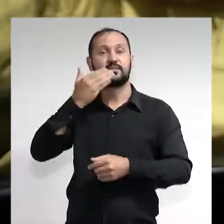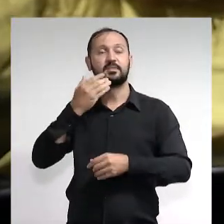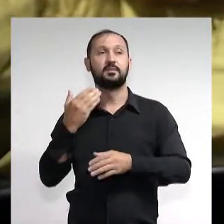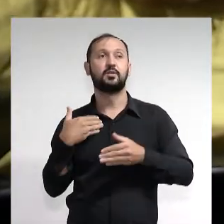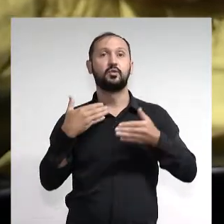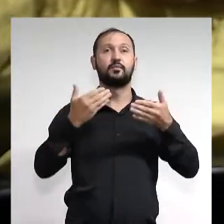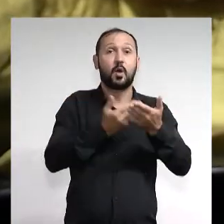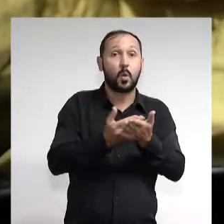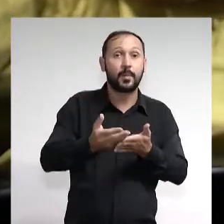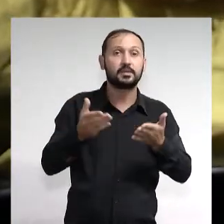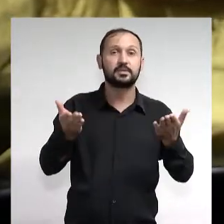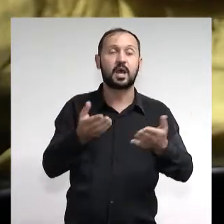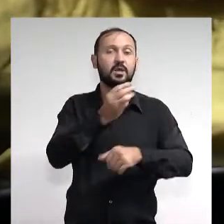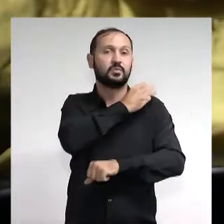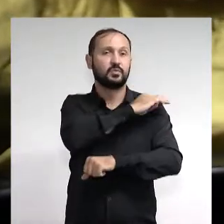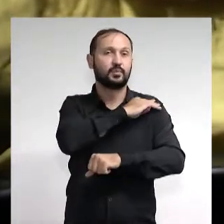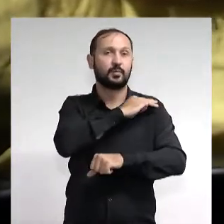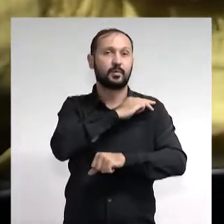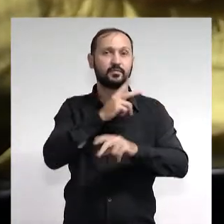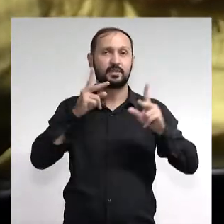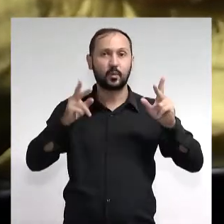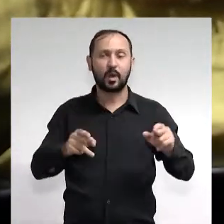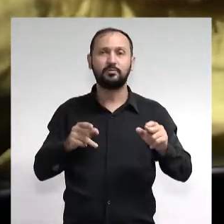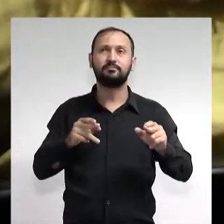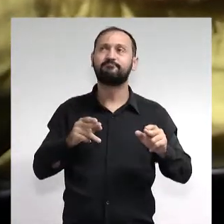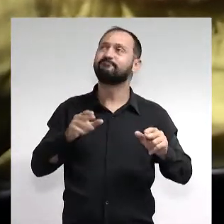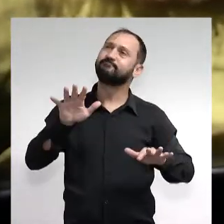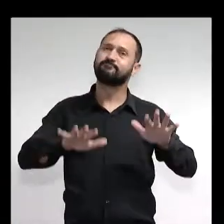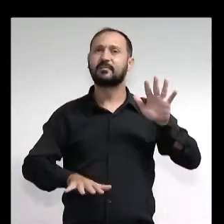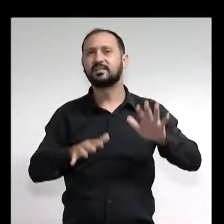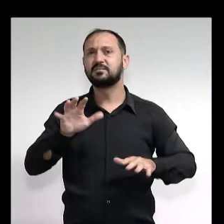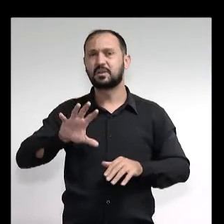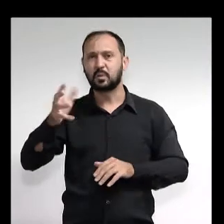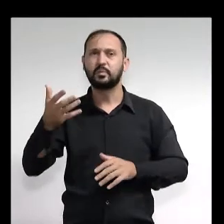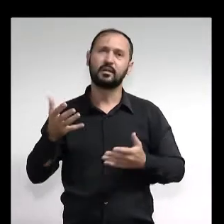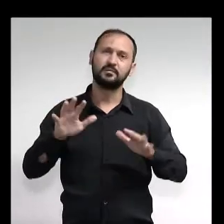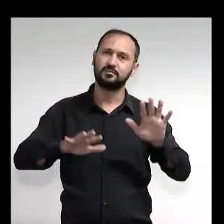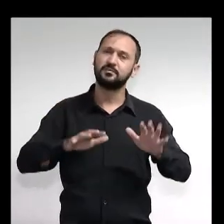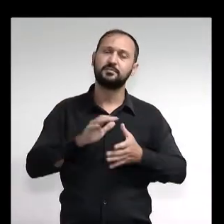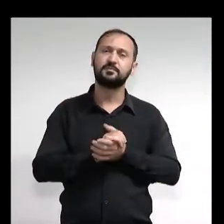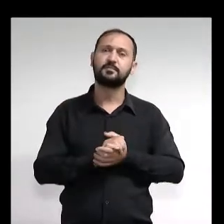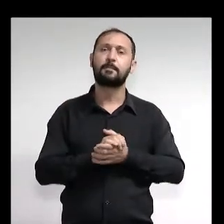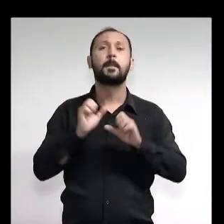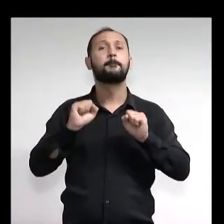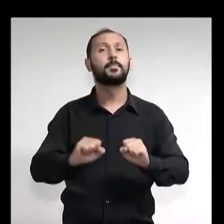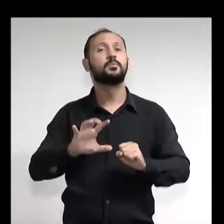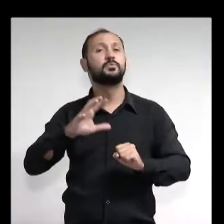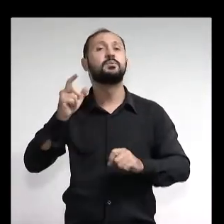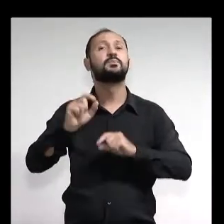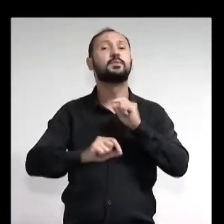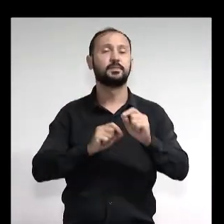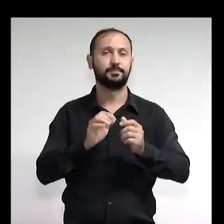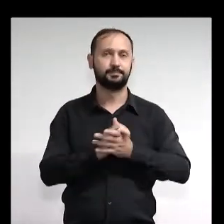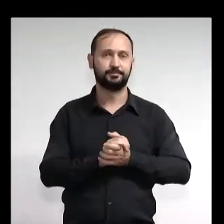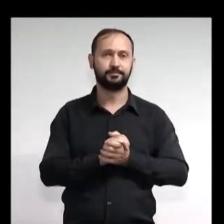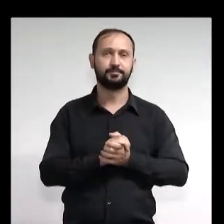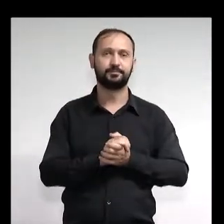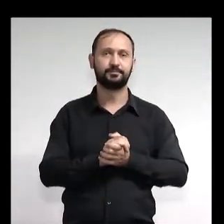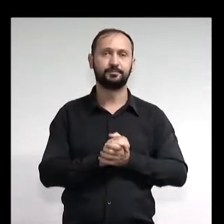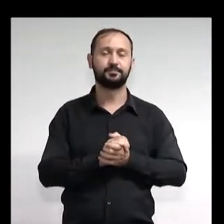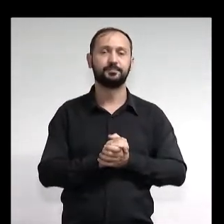facilidade, que ele vai chegar no ensino médio e vai encontrar a mesma facilidade. Pode até ocorrer, Tiago, mas o que pode também